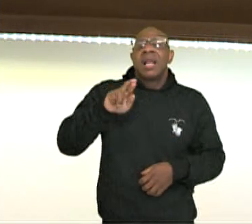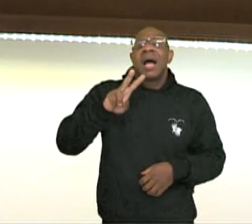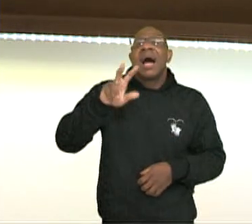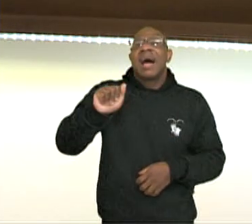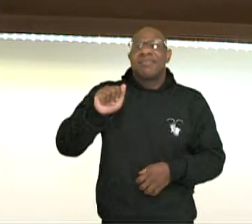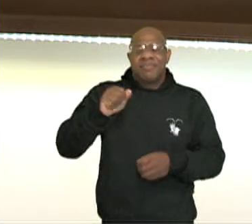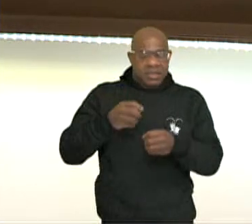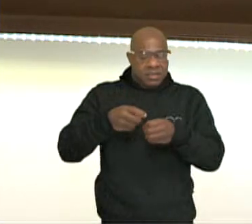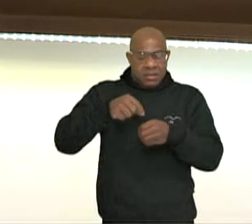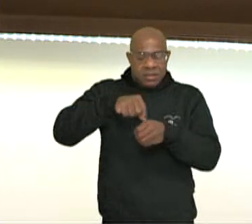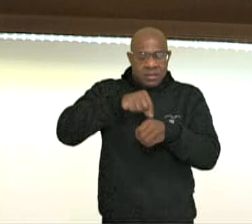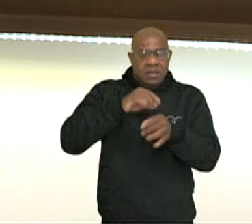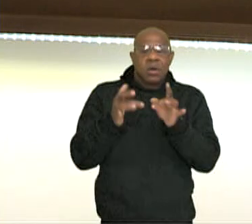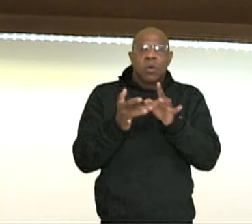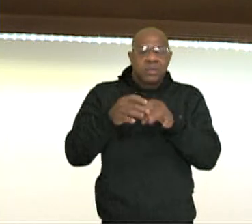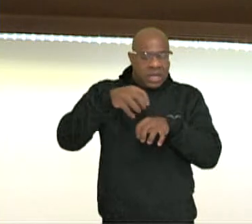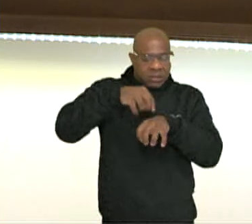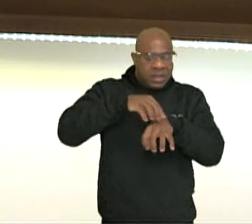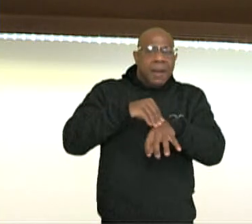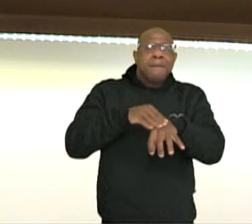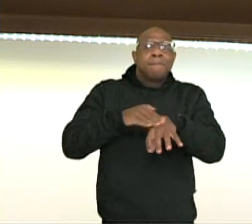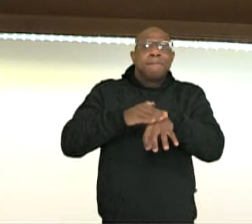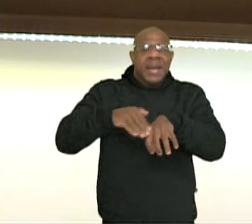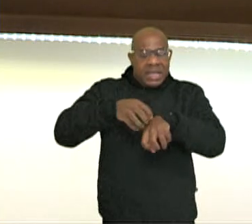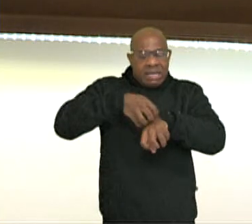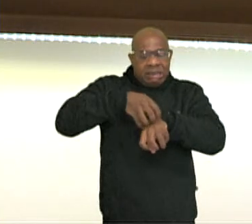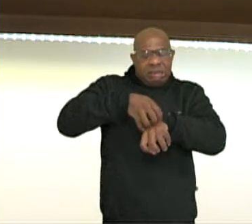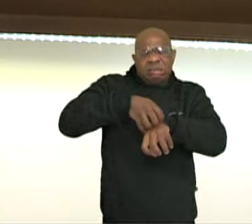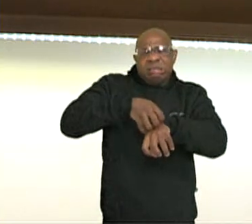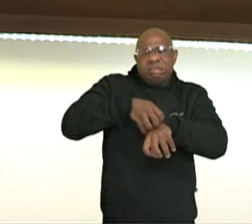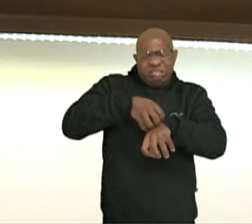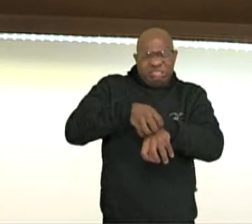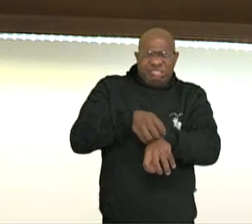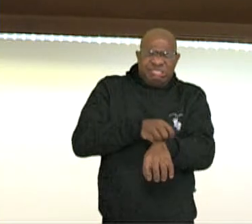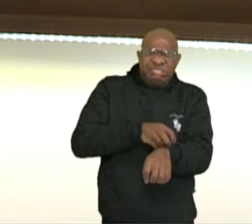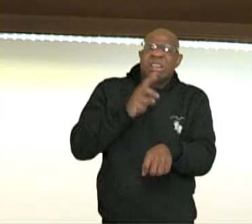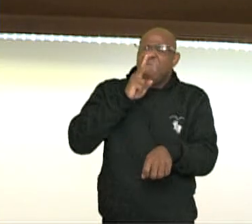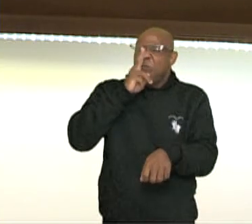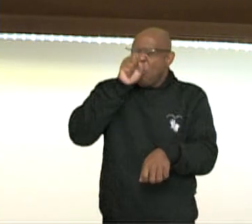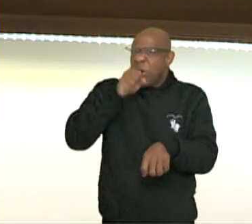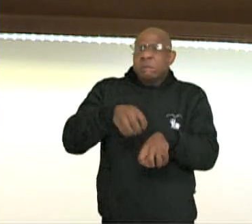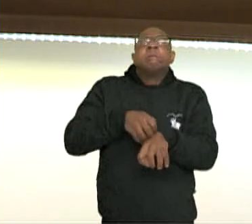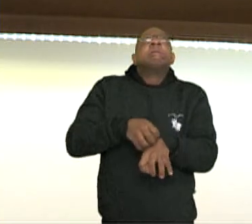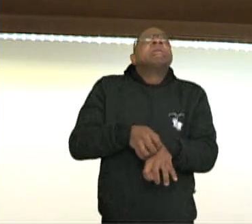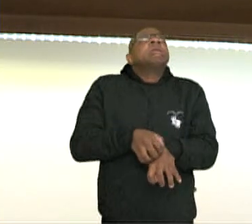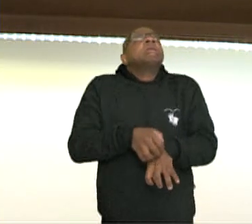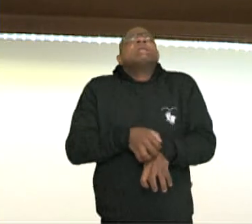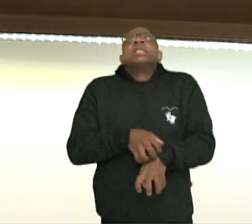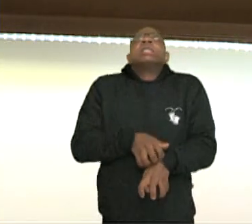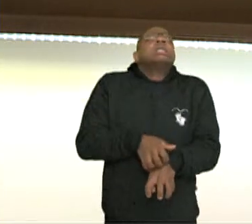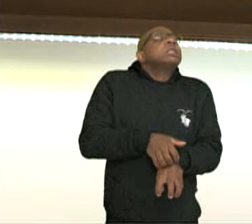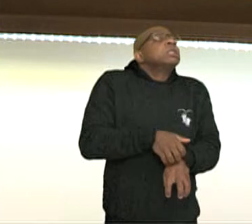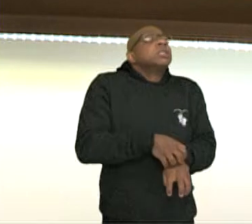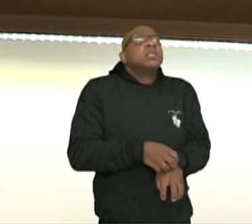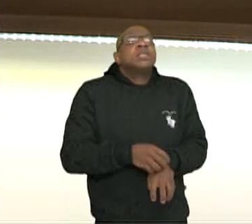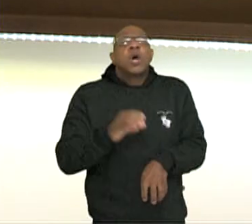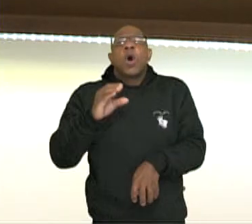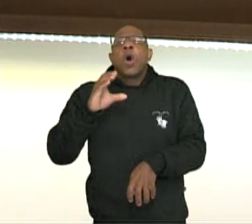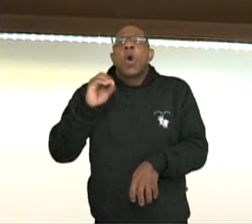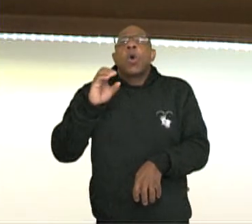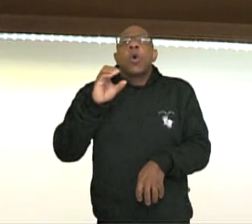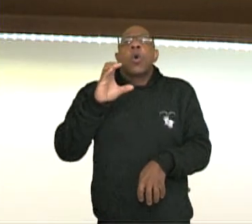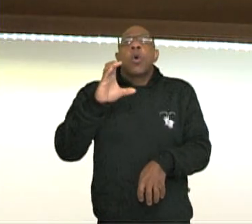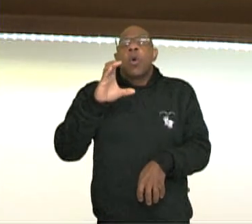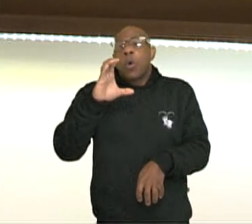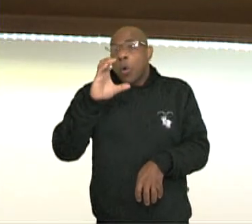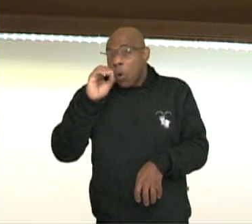vai penetrar, ter contato ali com a pele, vai desencadear ali uma coceira perturbadora. Além do mal-estar, além